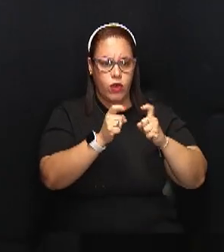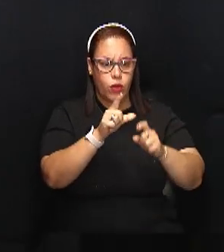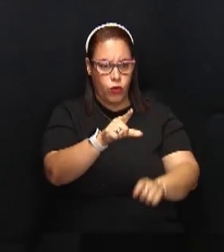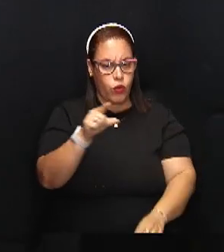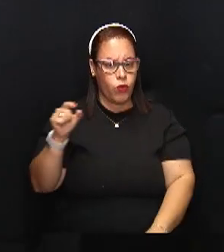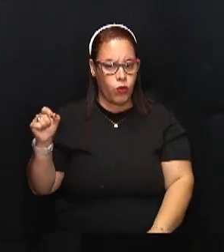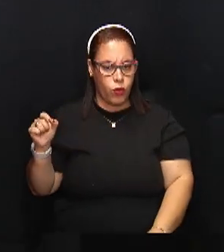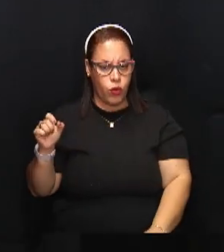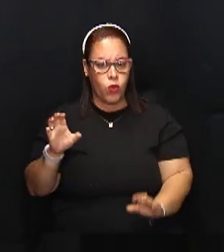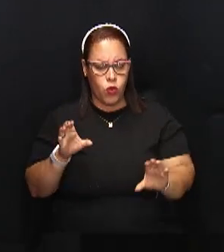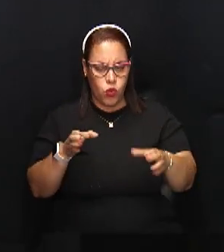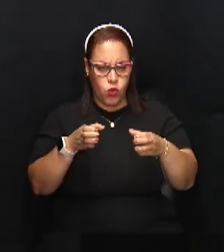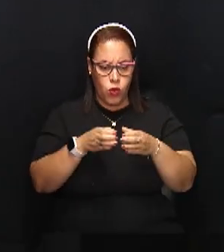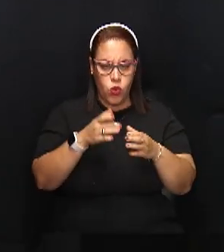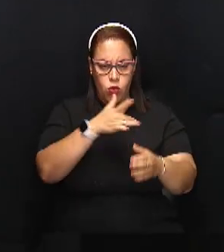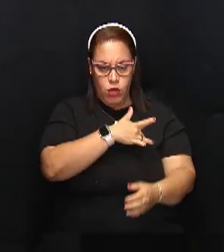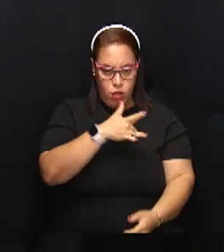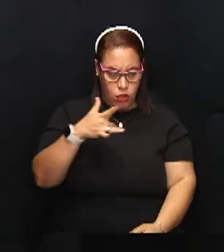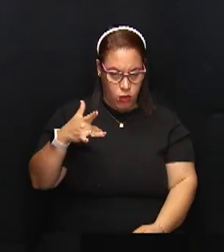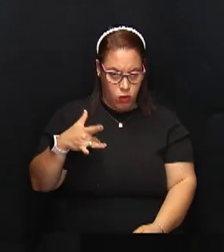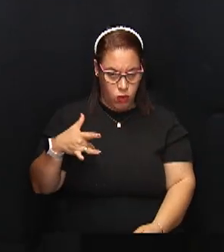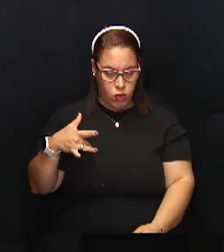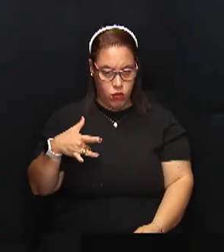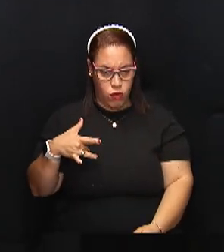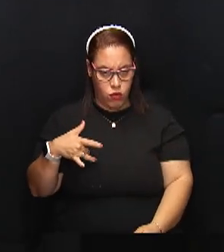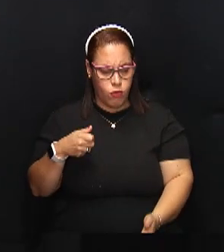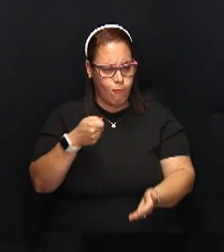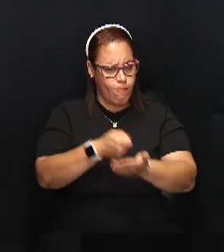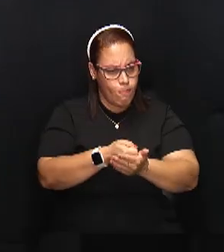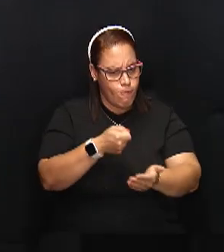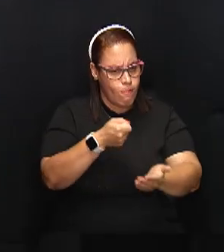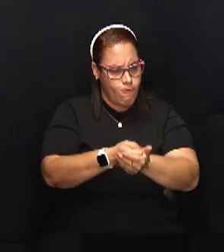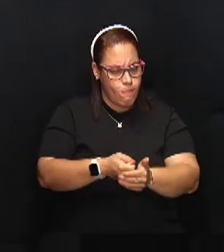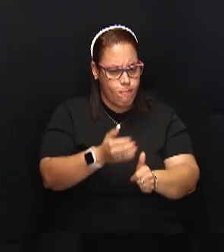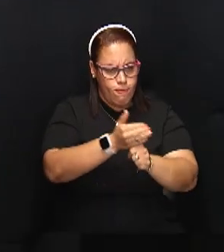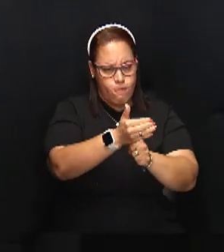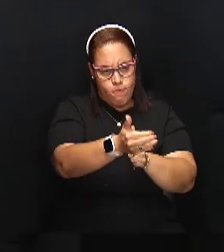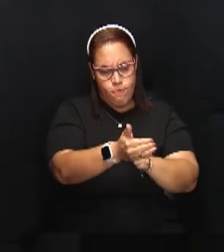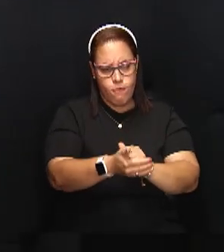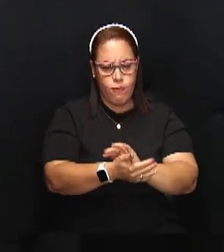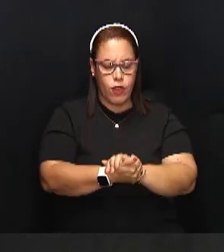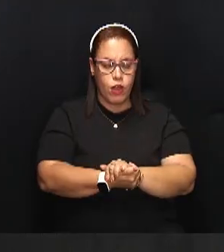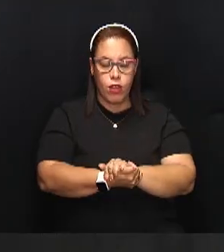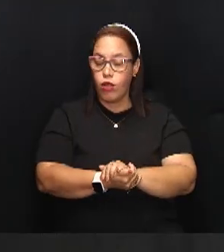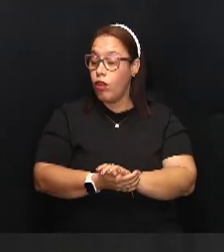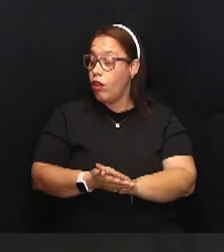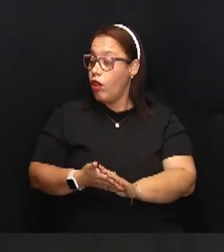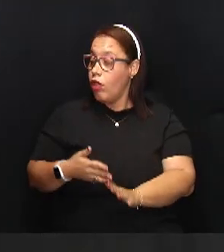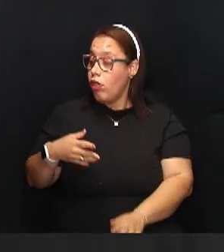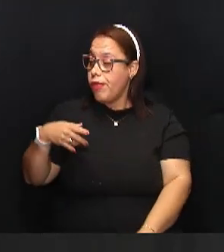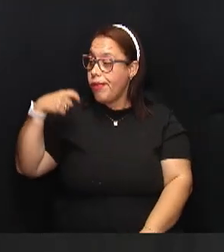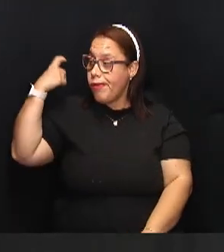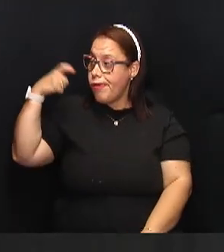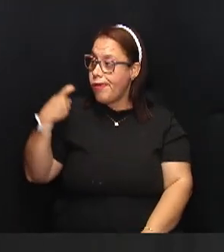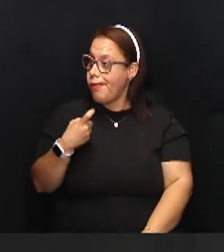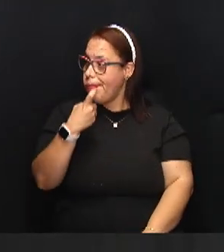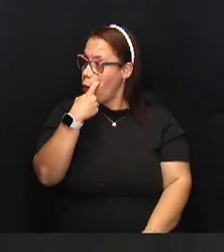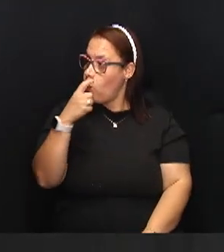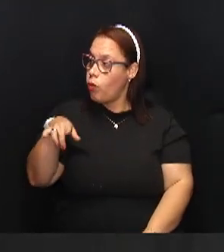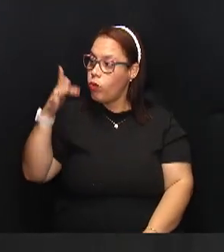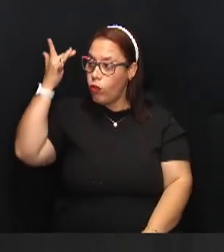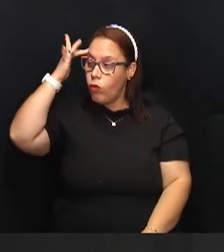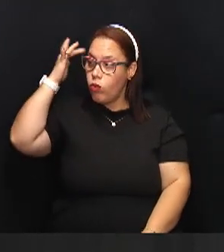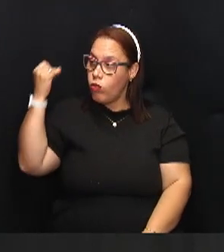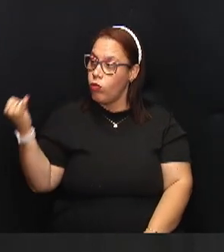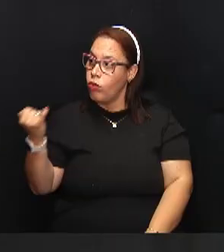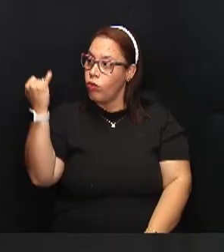fora comissão de saúde, uma atuação mesmo do seu gabinete. Mirna, eu acho importante